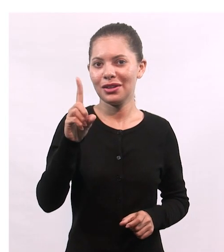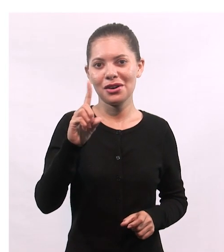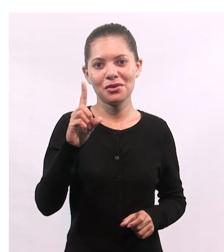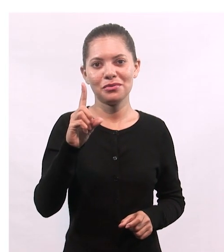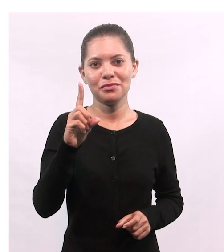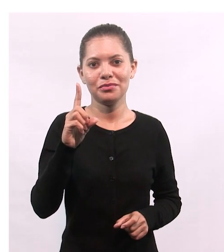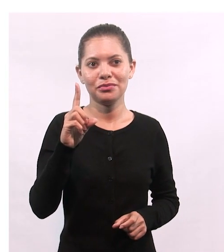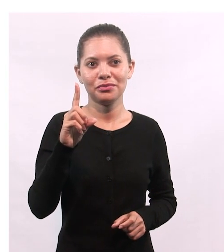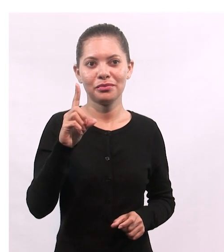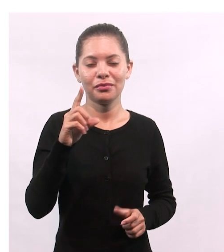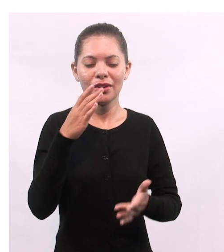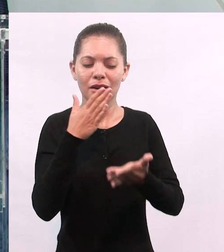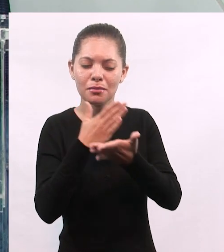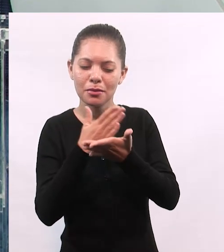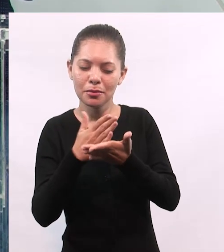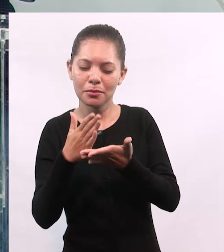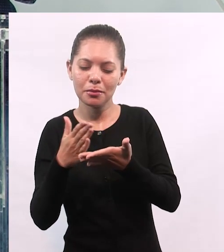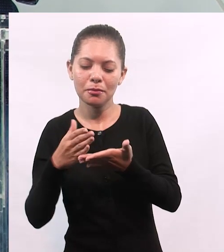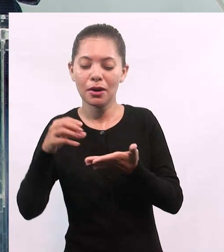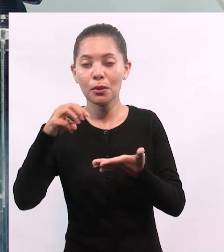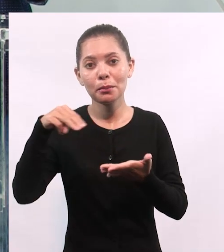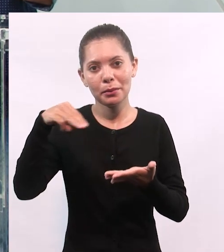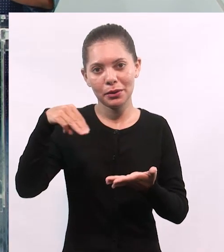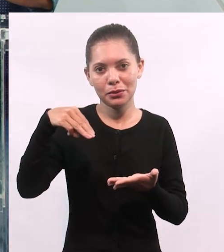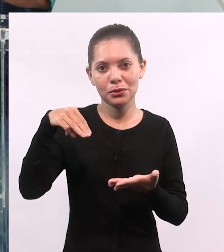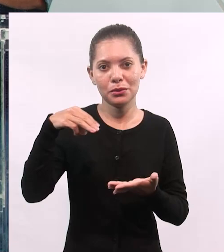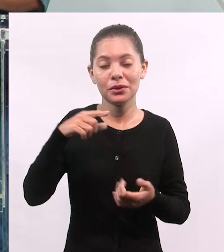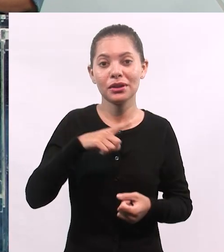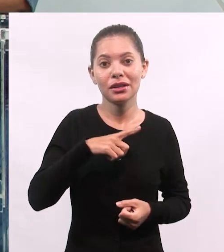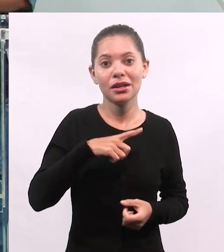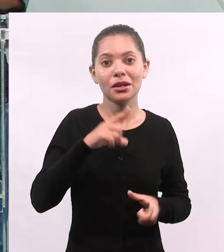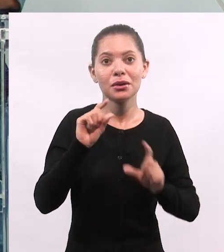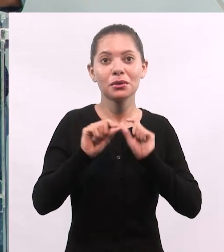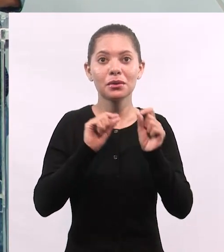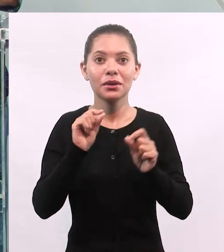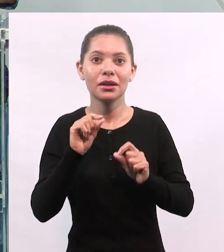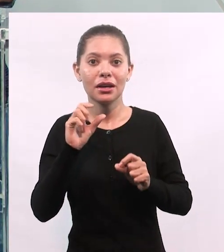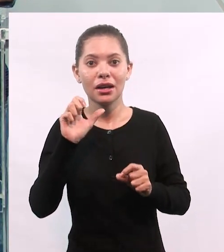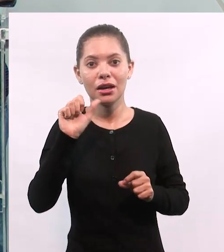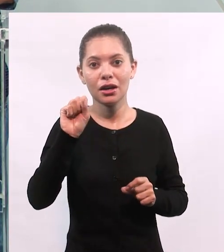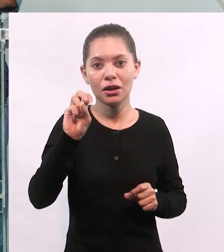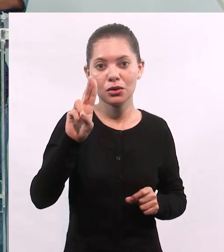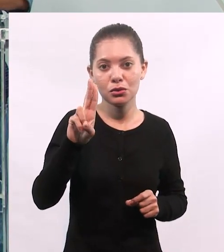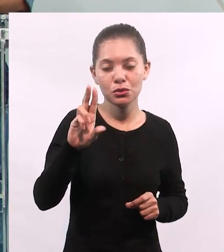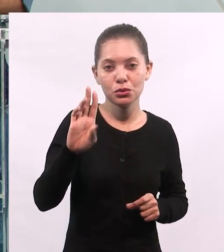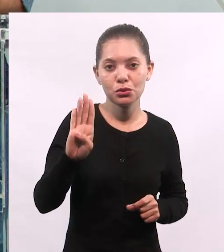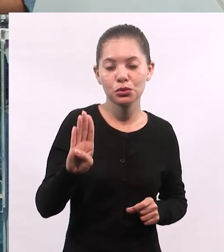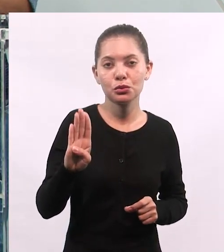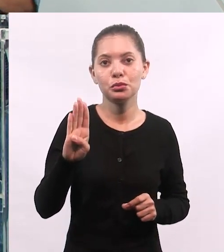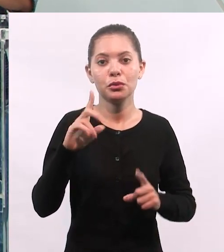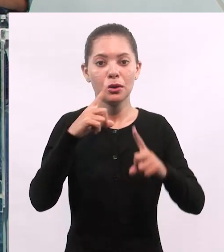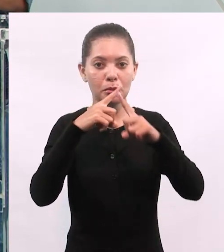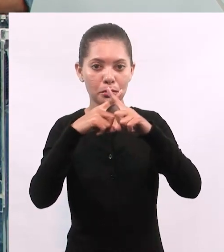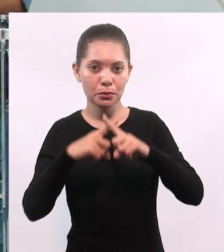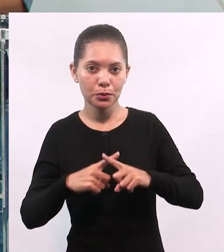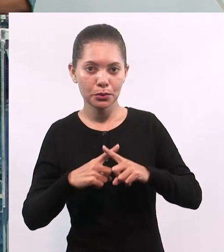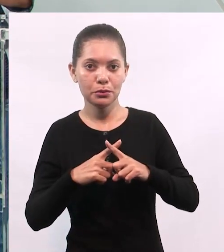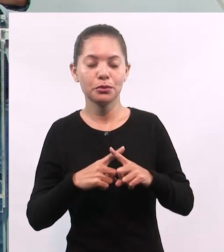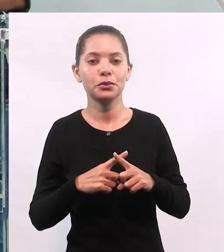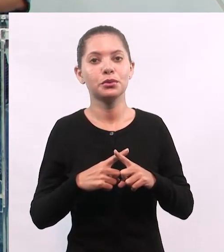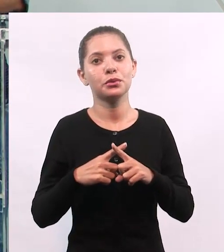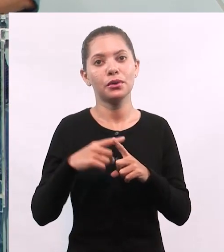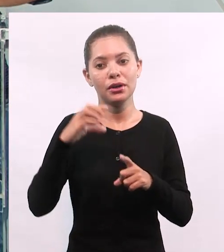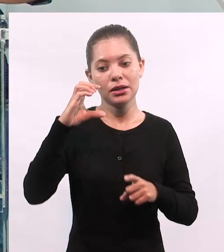que a gente faz é fracionar esse metro. E aí a gente vai ter os submúltiplos do metro, como o